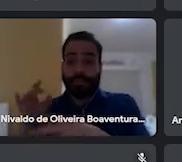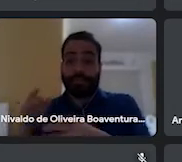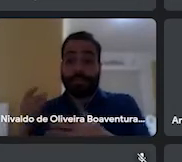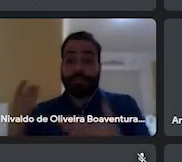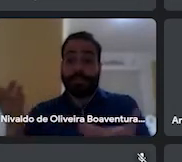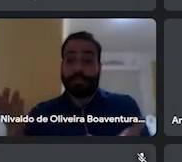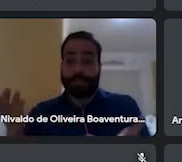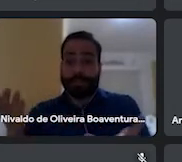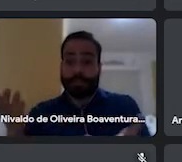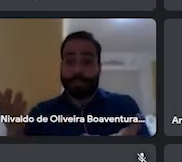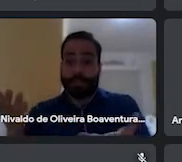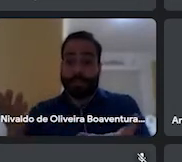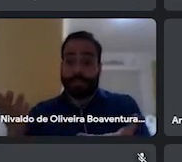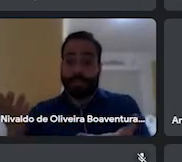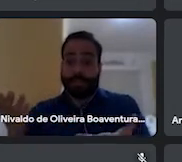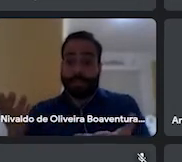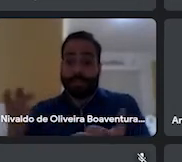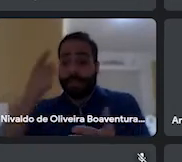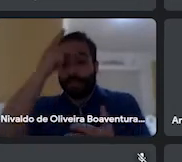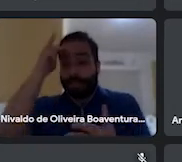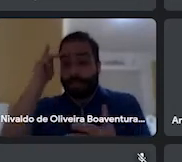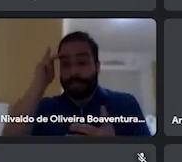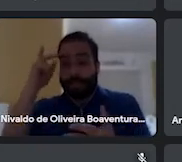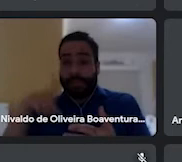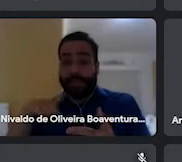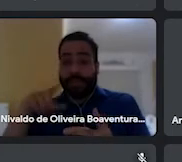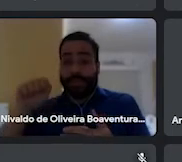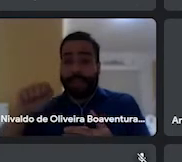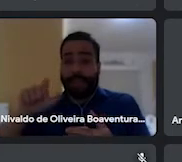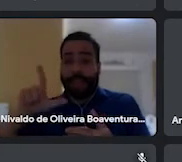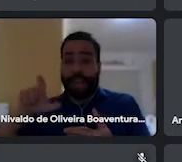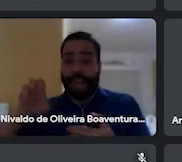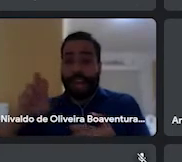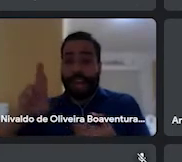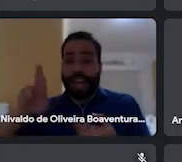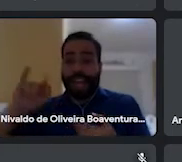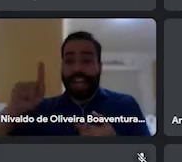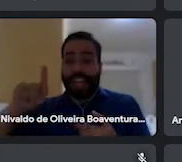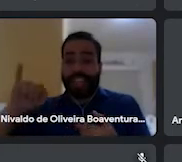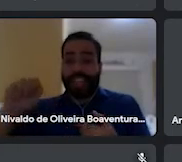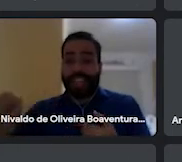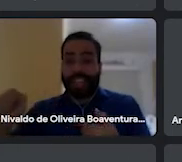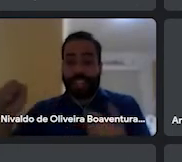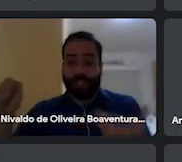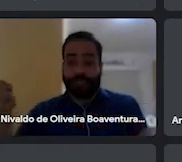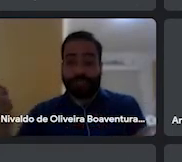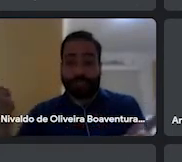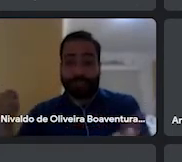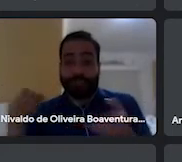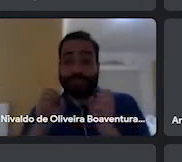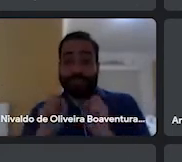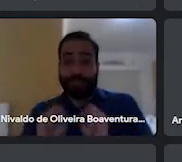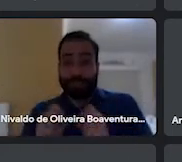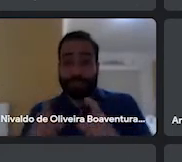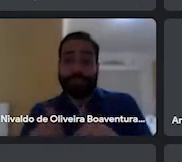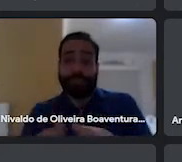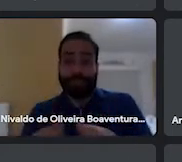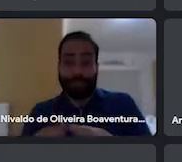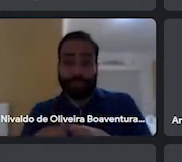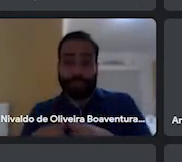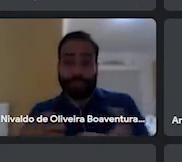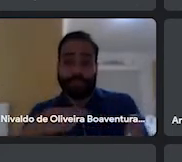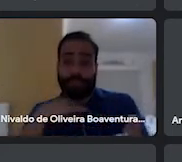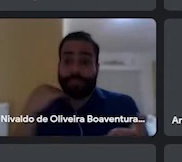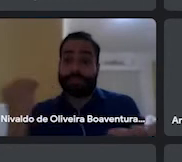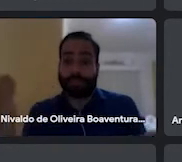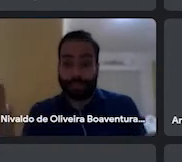acontece de ter alguma pessoa alérgica lá, o que, é que vai acontecer? Pode até haver uma